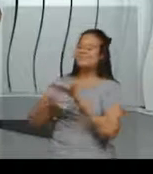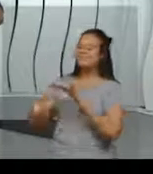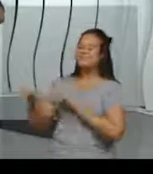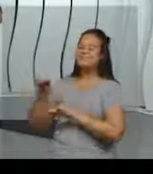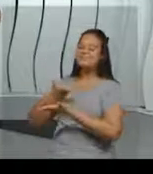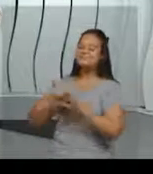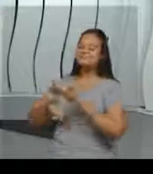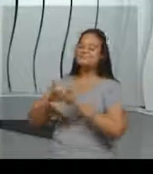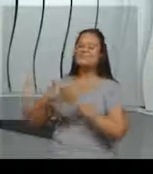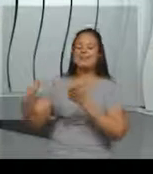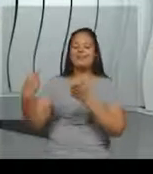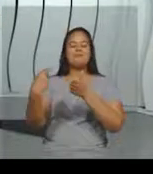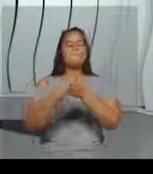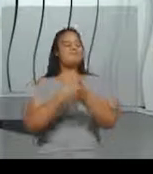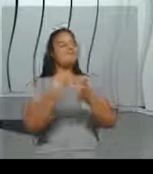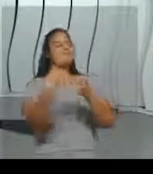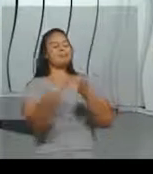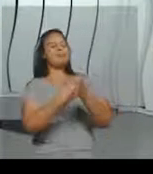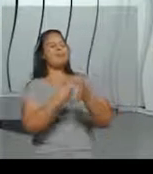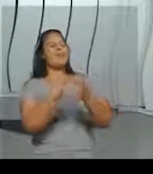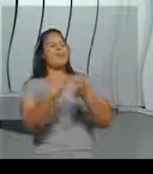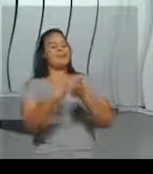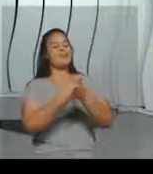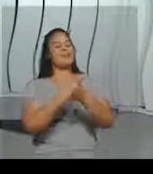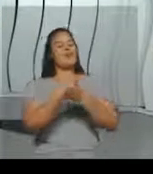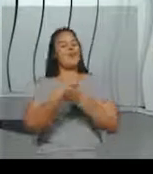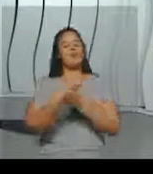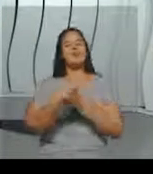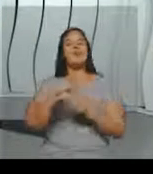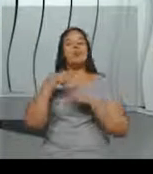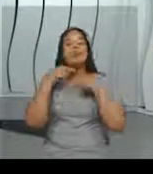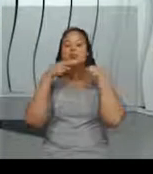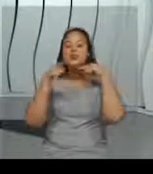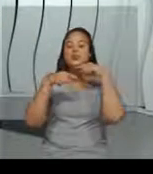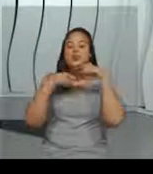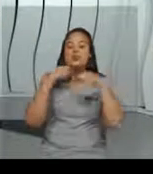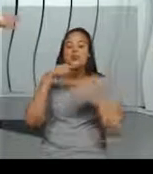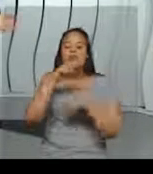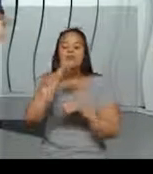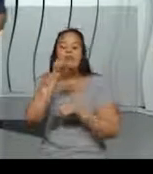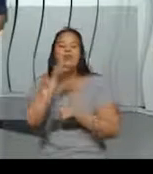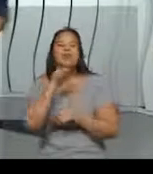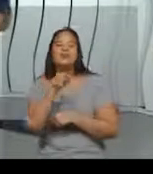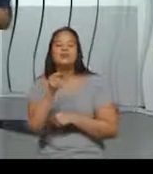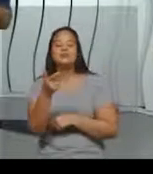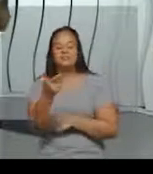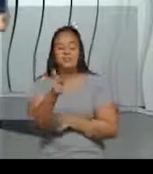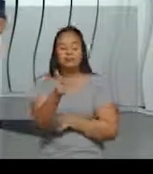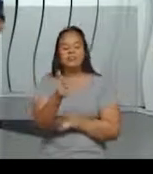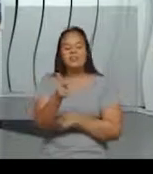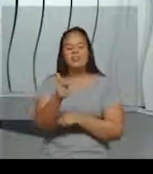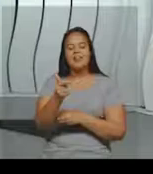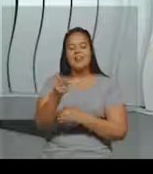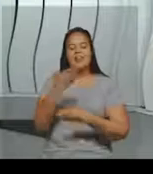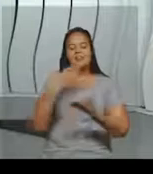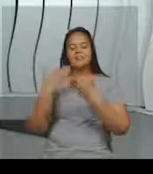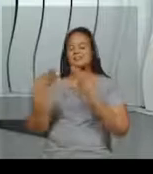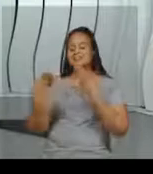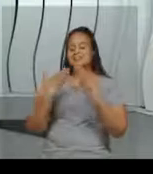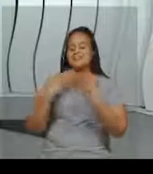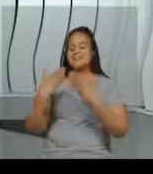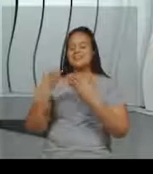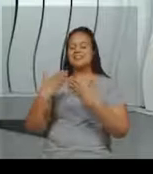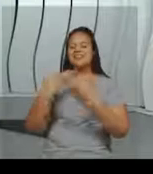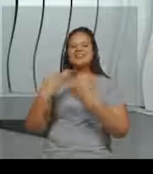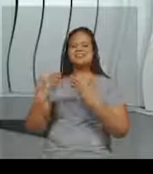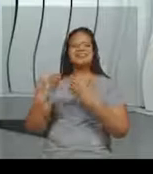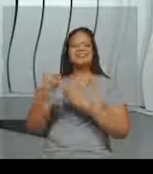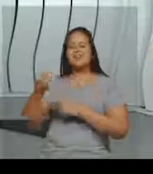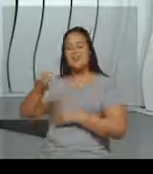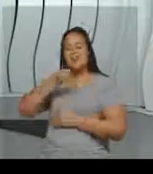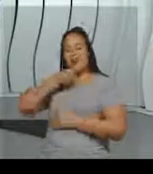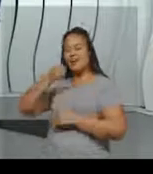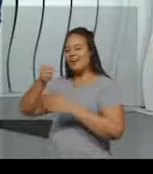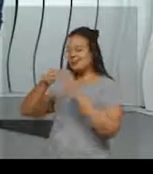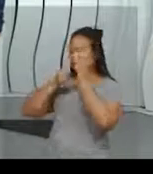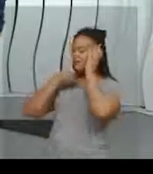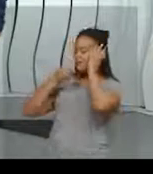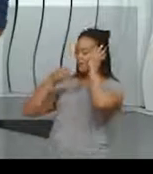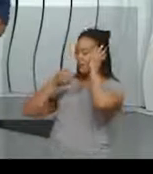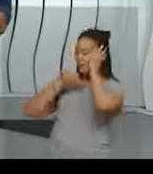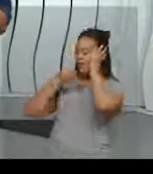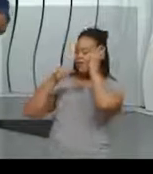aí suas questões, perguntas aí para o Tira Dúvida, para a gente poder conversar sobre esses cantores, essas letras e etc. Então, vamos